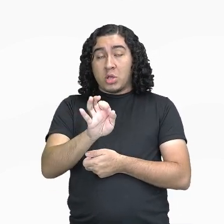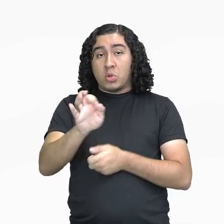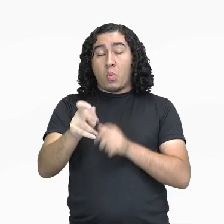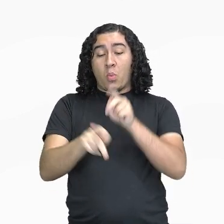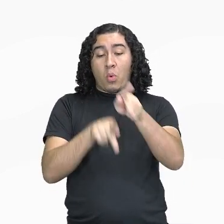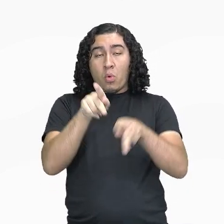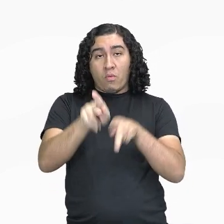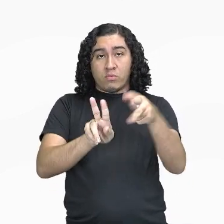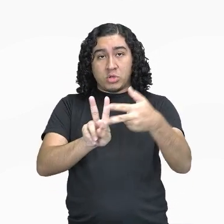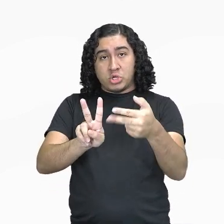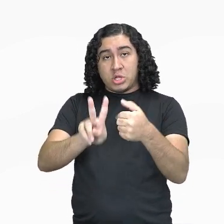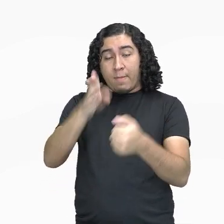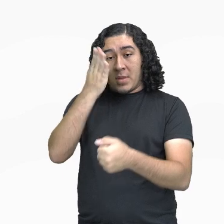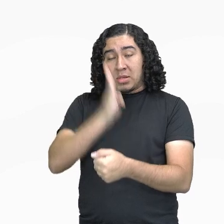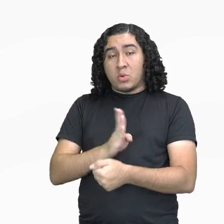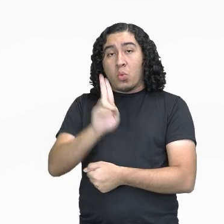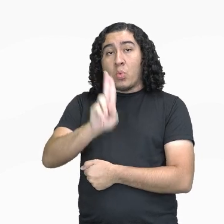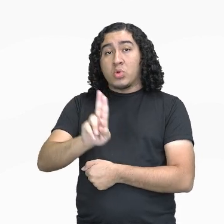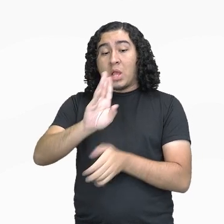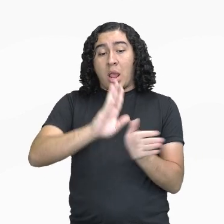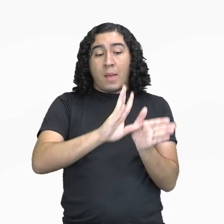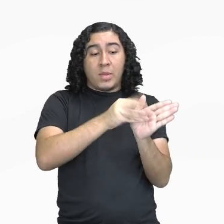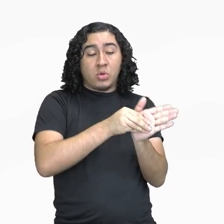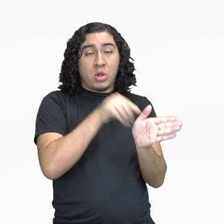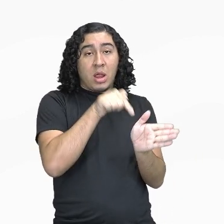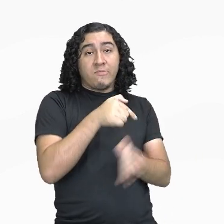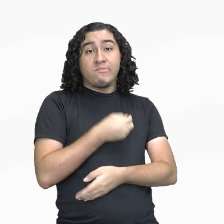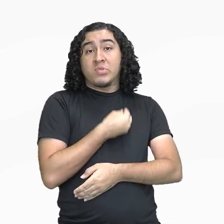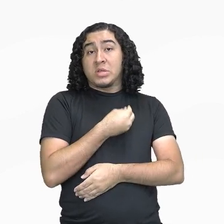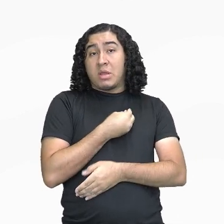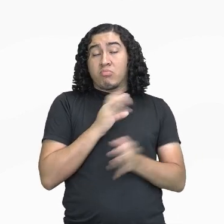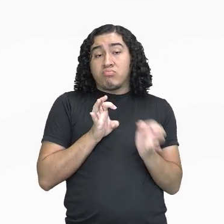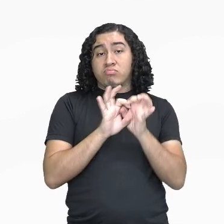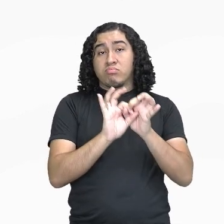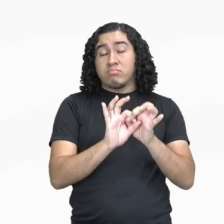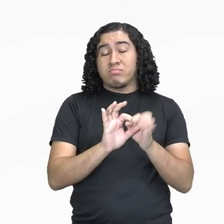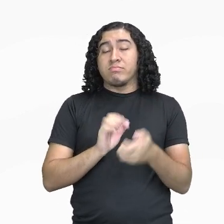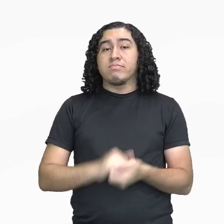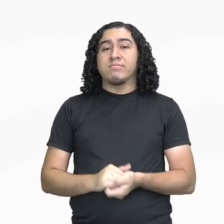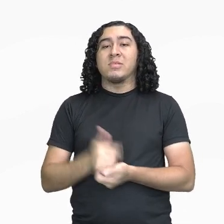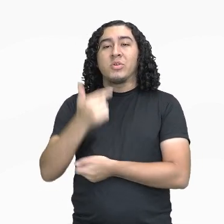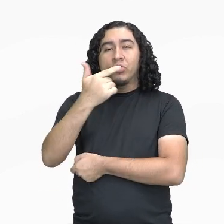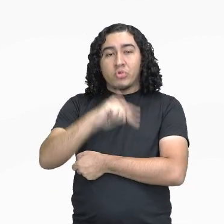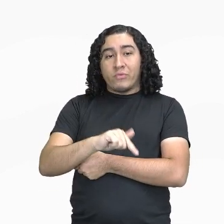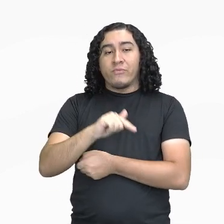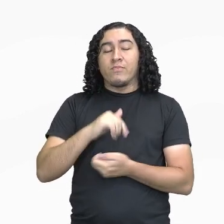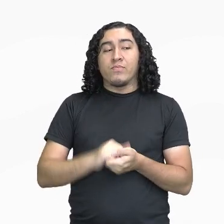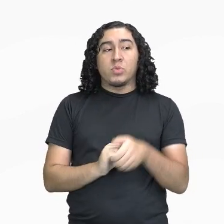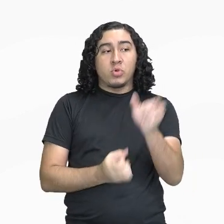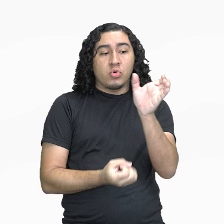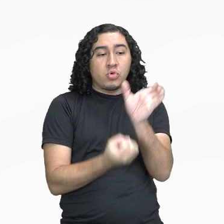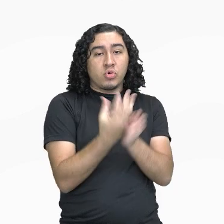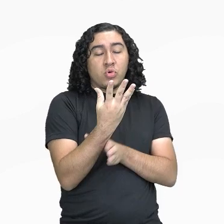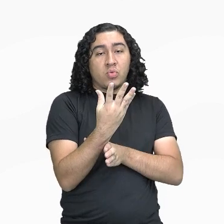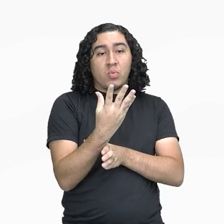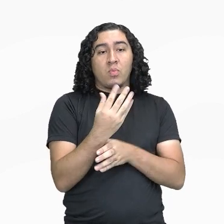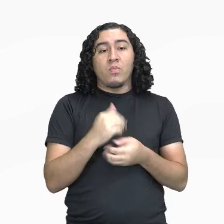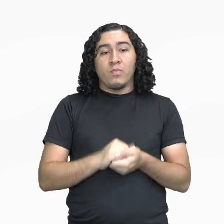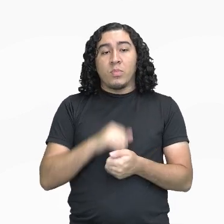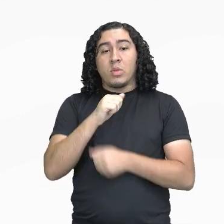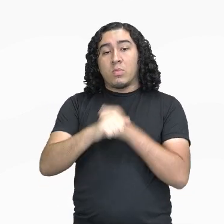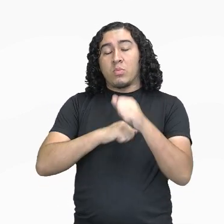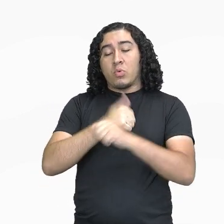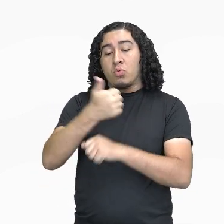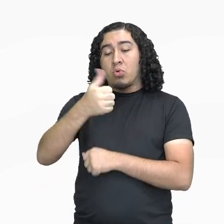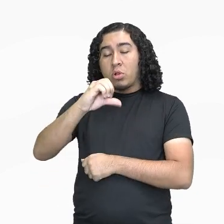indígena brasileira usa a Amazônia como local de moradia. E novamente ela foi criada em 53, no